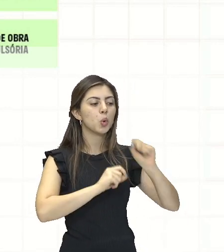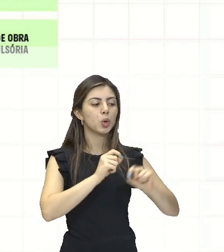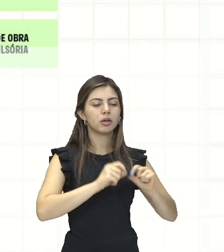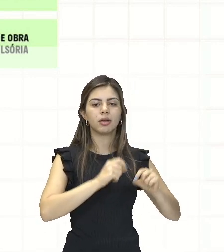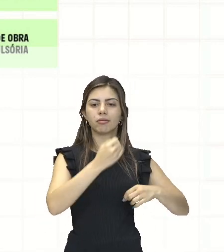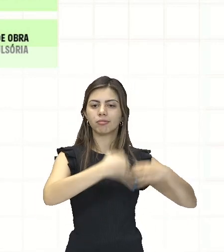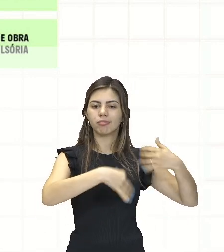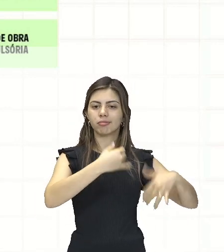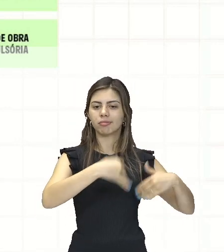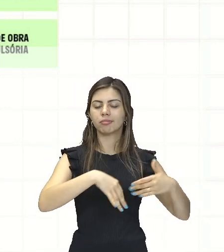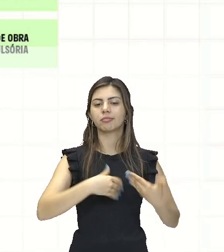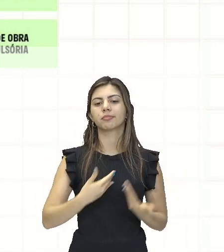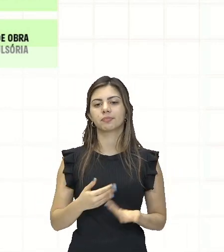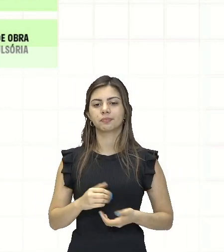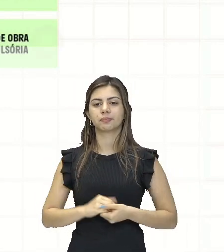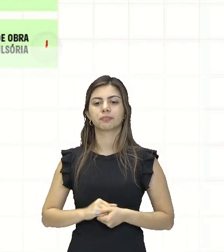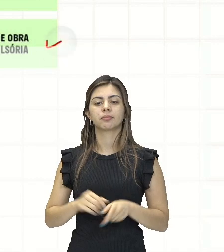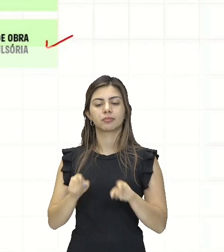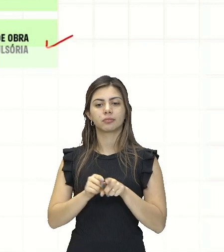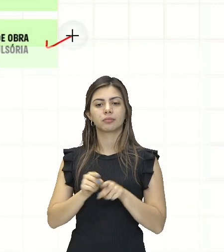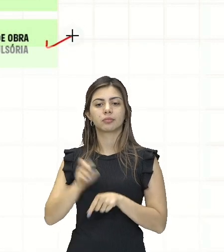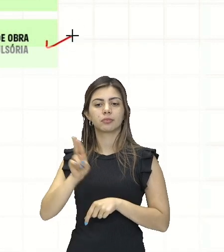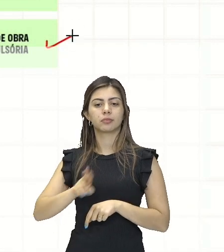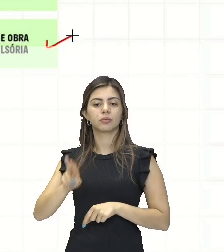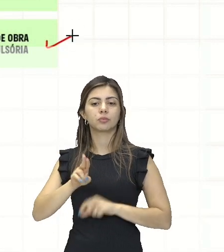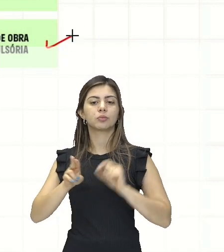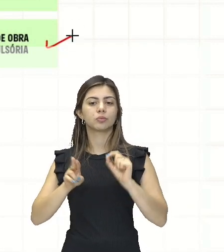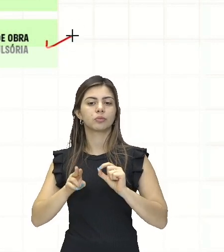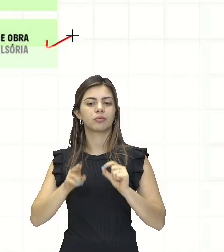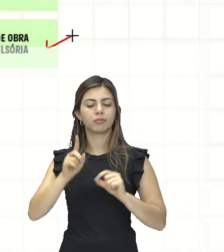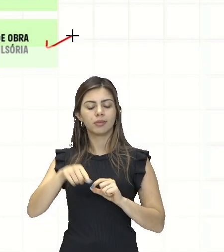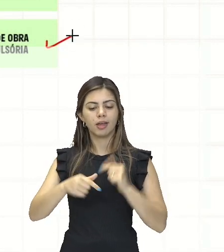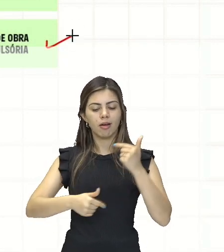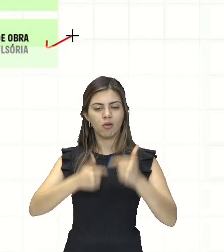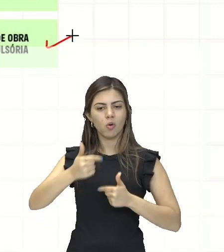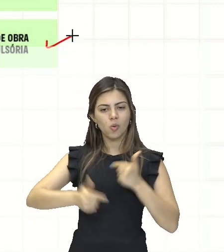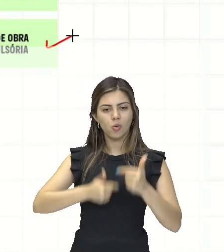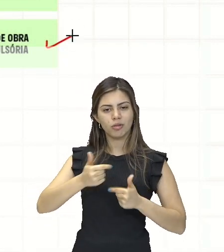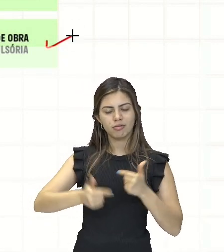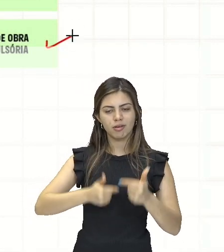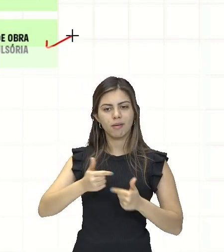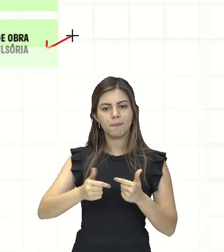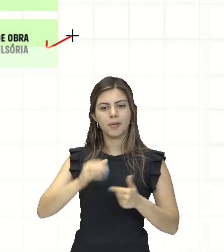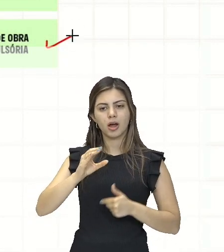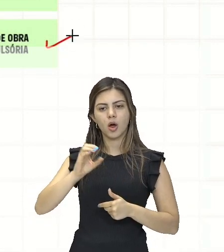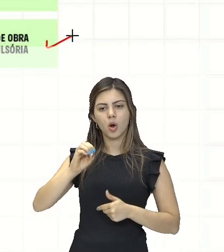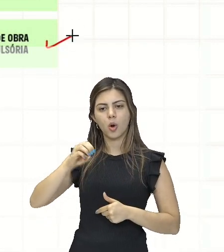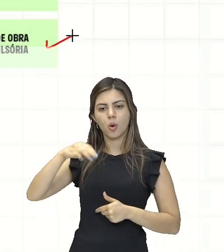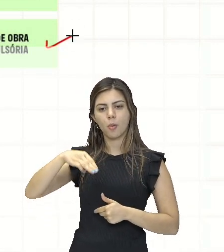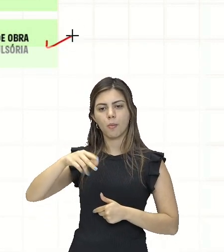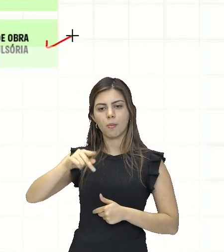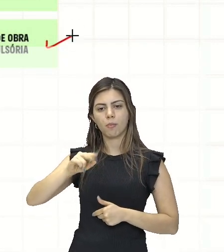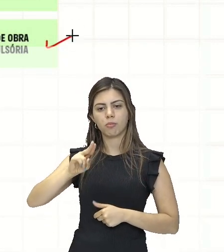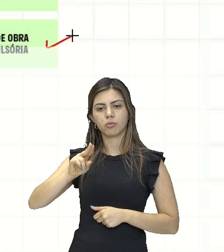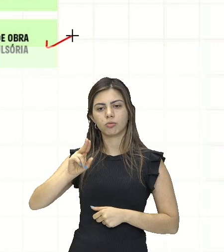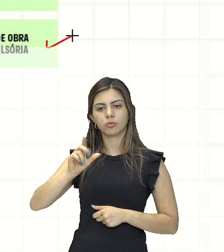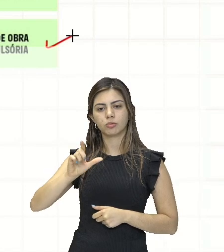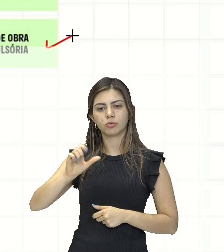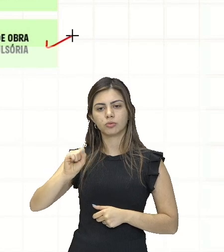vamos também ter o uso da mão de obra compulsória, que alguns de vocês podem conhecer como